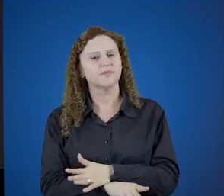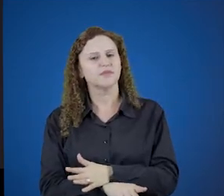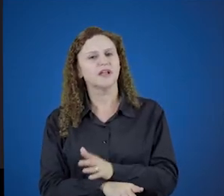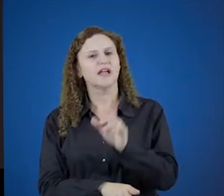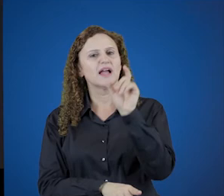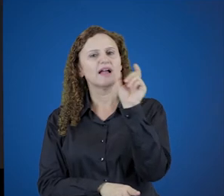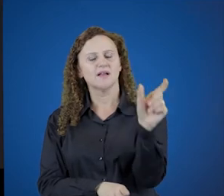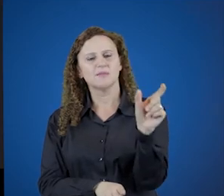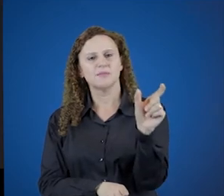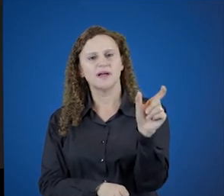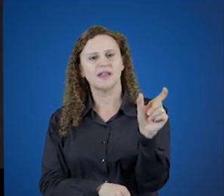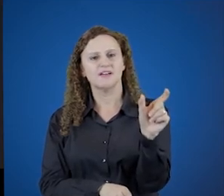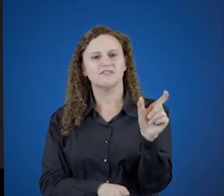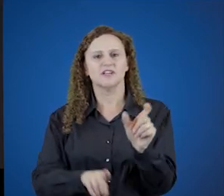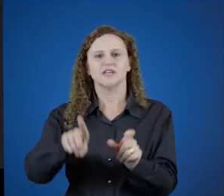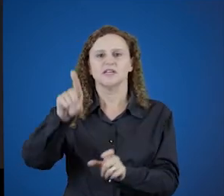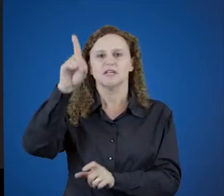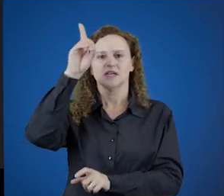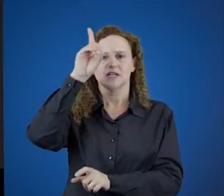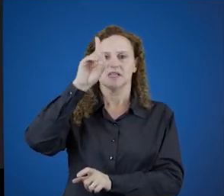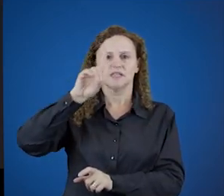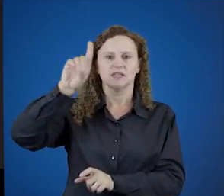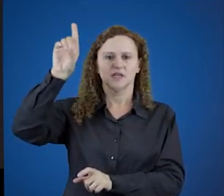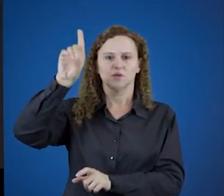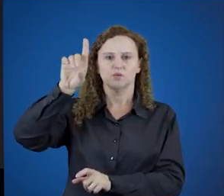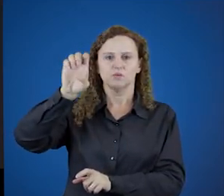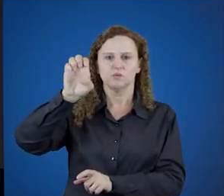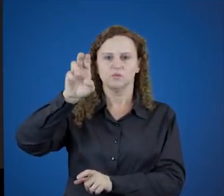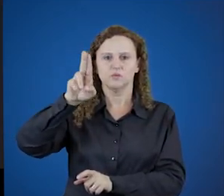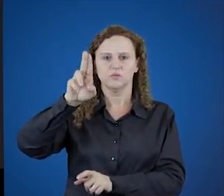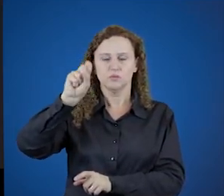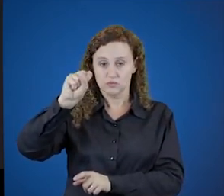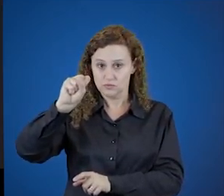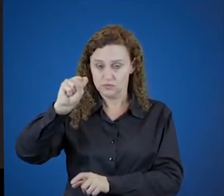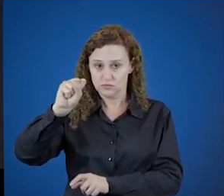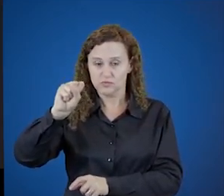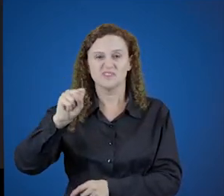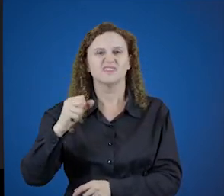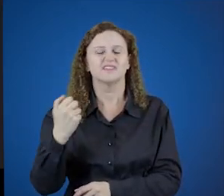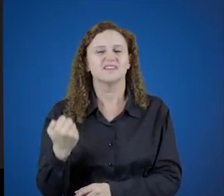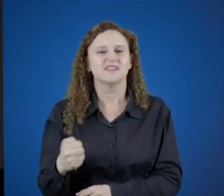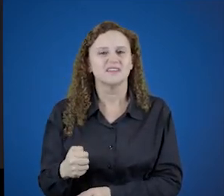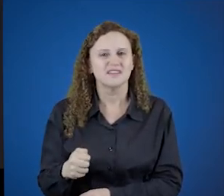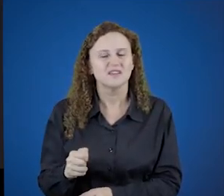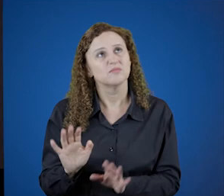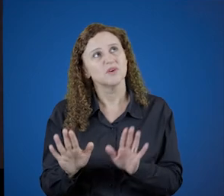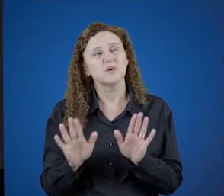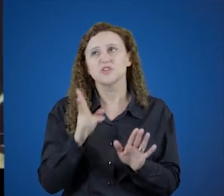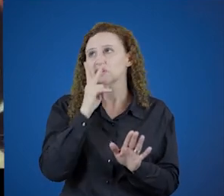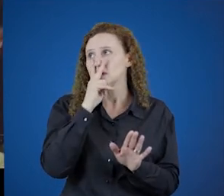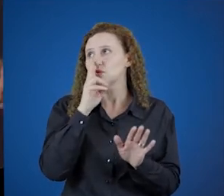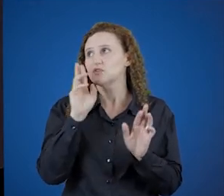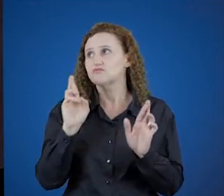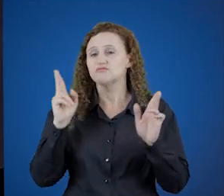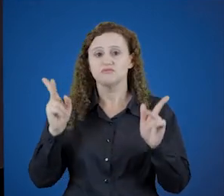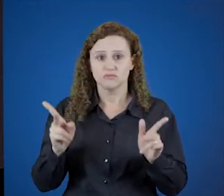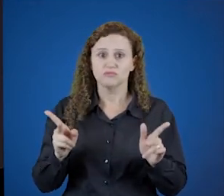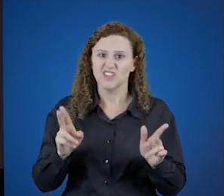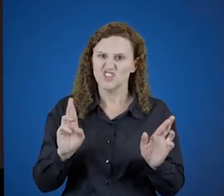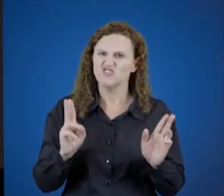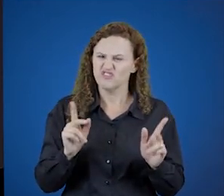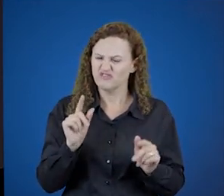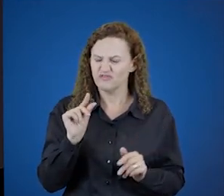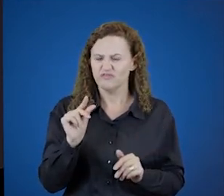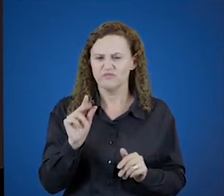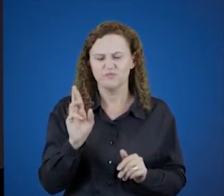declinação a palavra de Deus talvez ele por ser Deus ele que seja um pouquinho